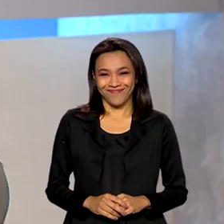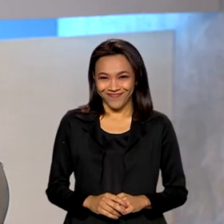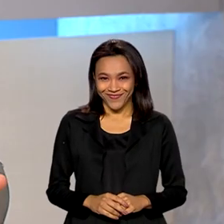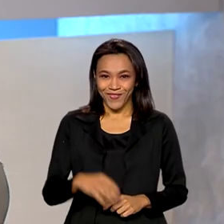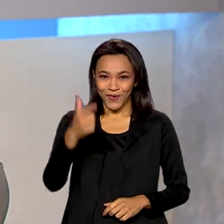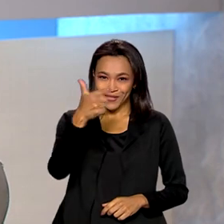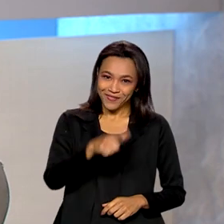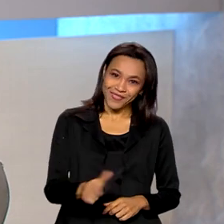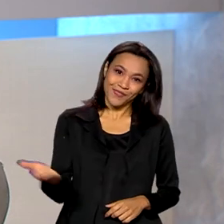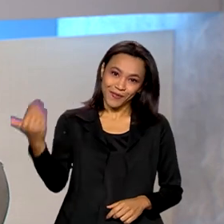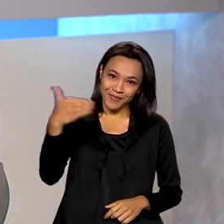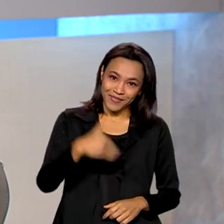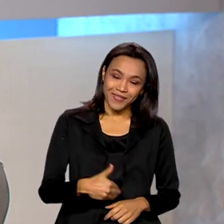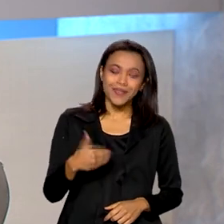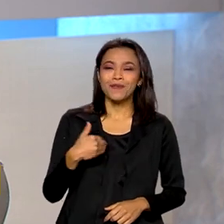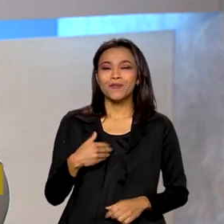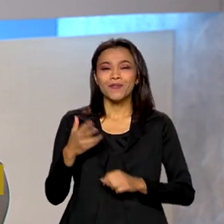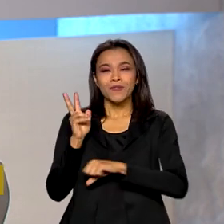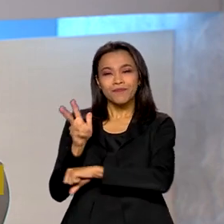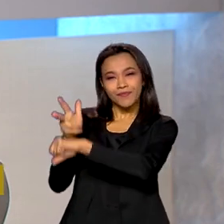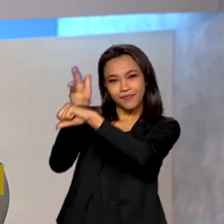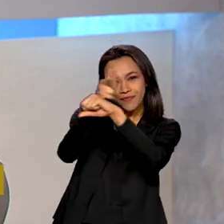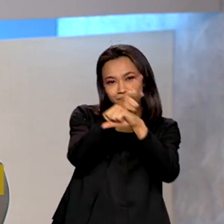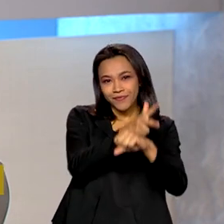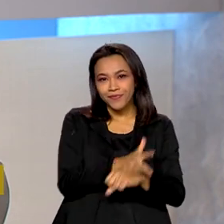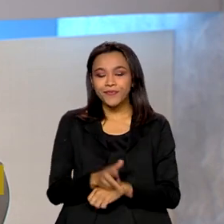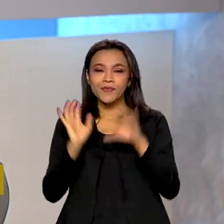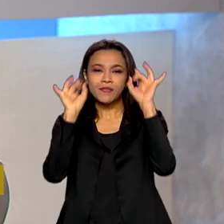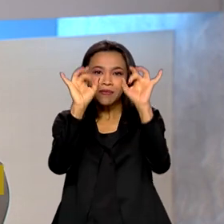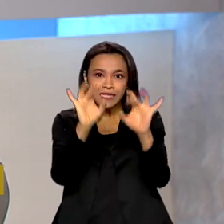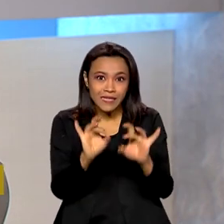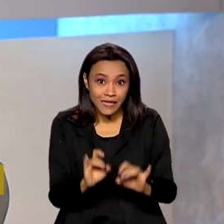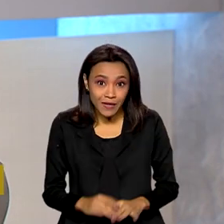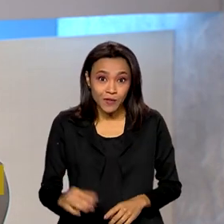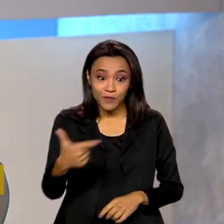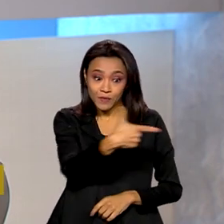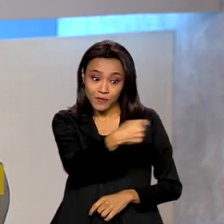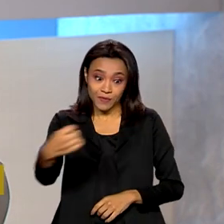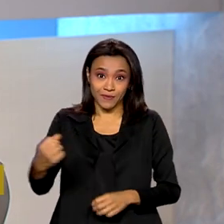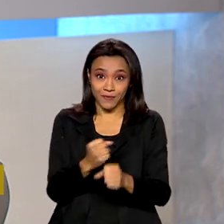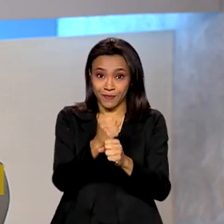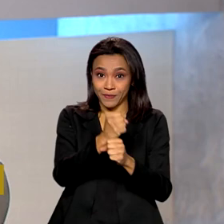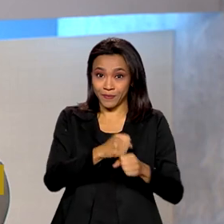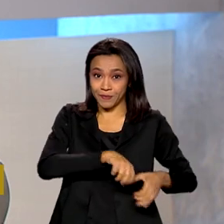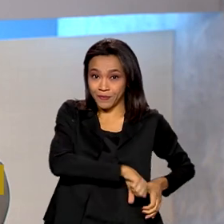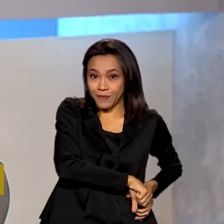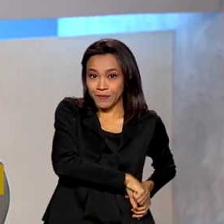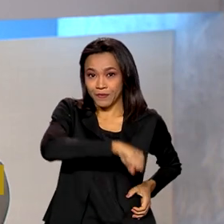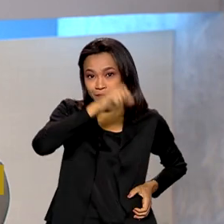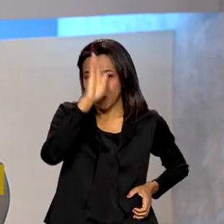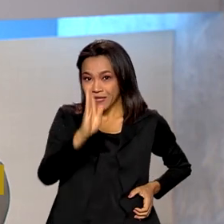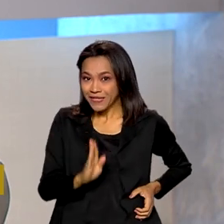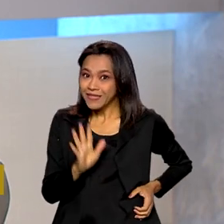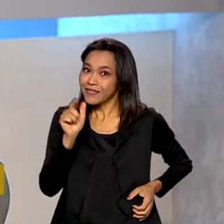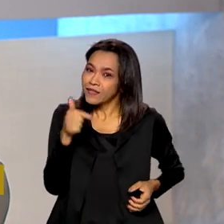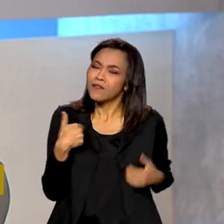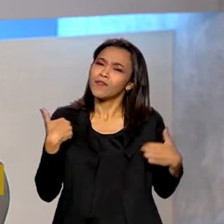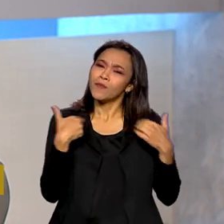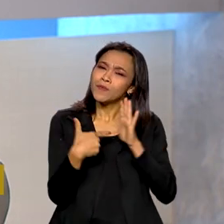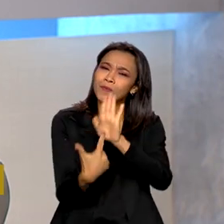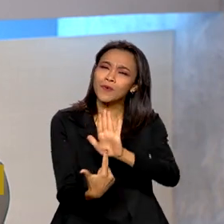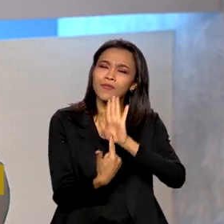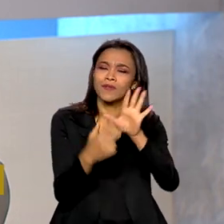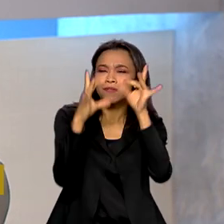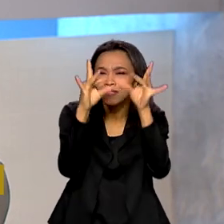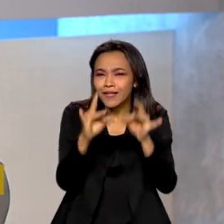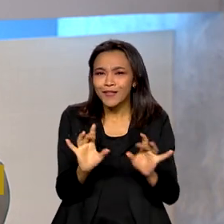Estamos de volta com essa cobertura especial do Bicentenário da Independência do Brasil. Você acompanha todos os detalhes exclusivos só